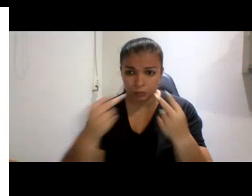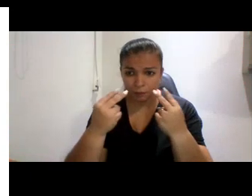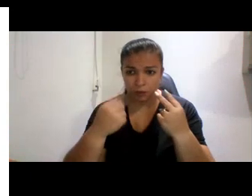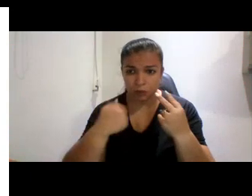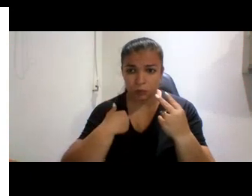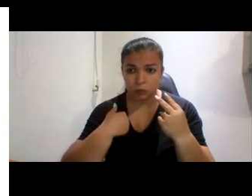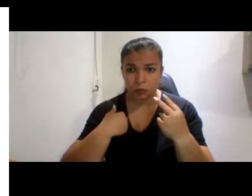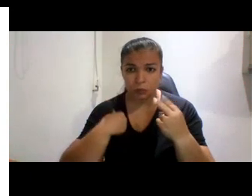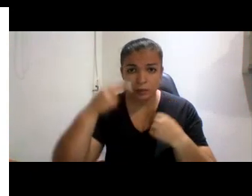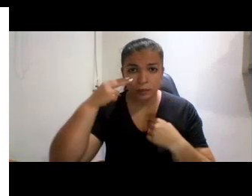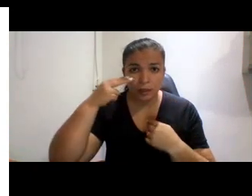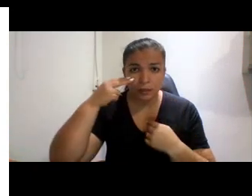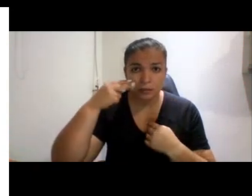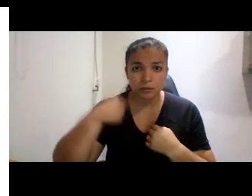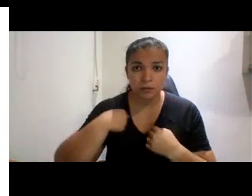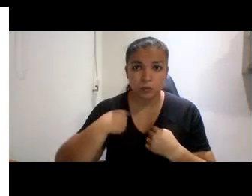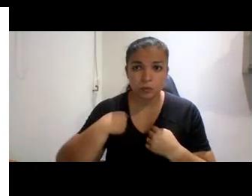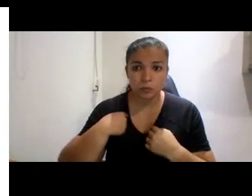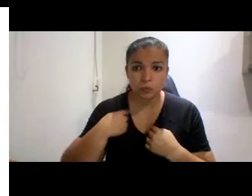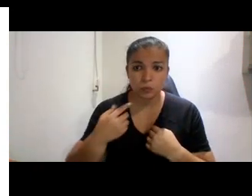Paulo?